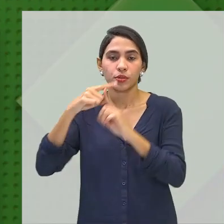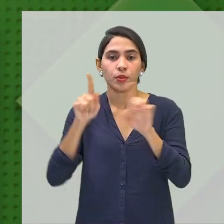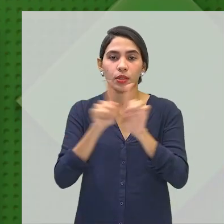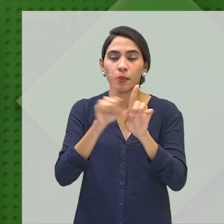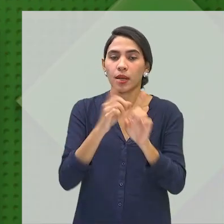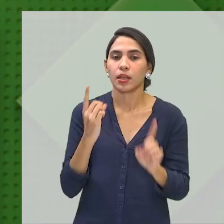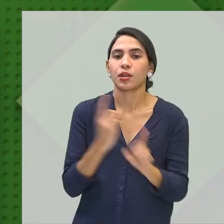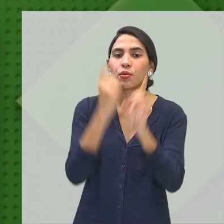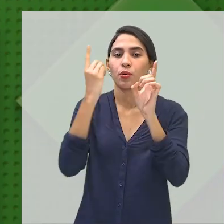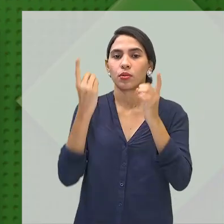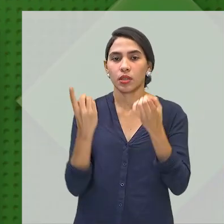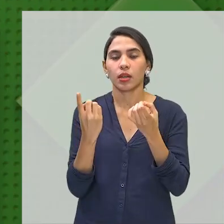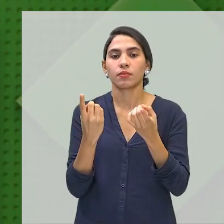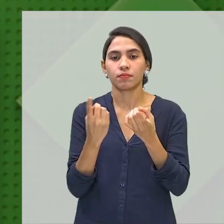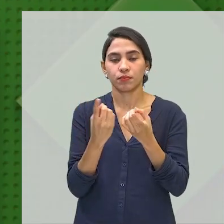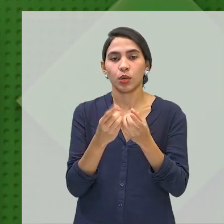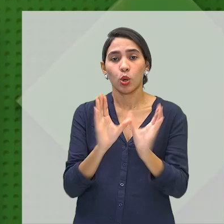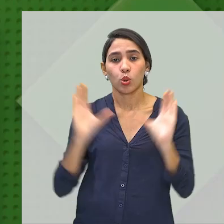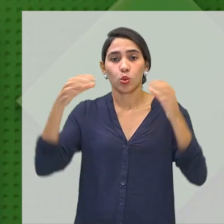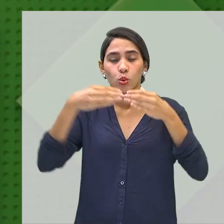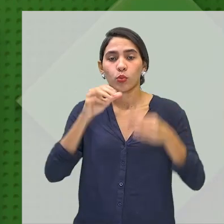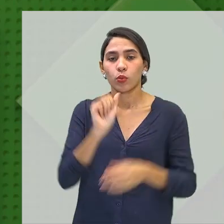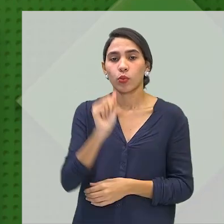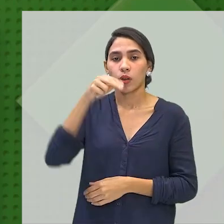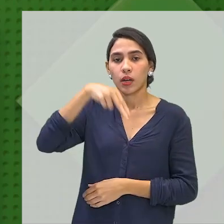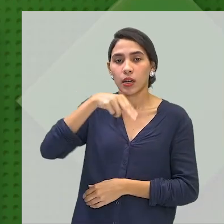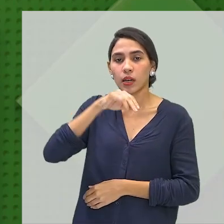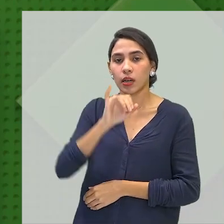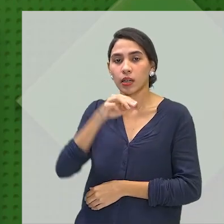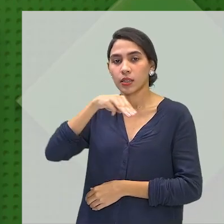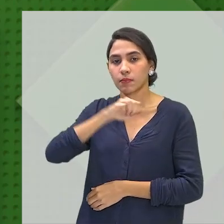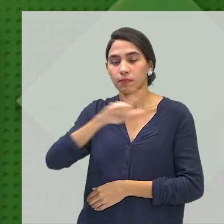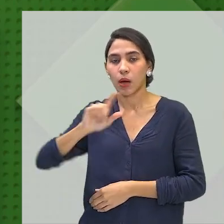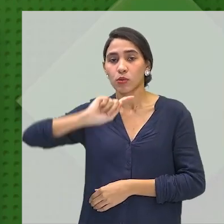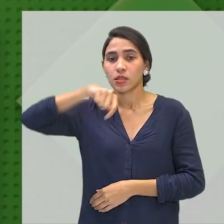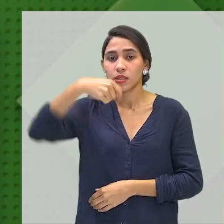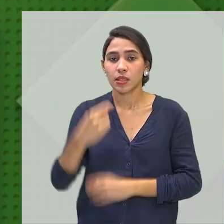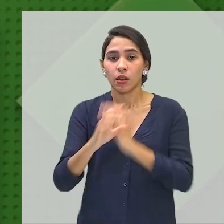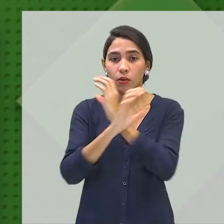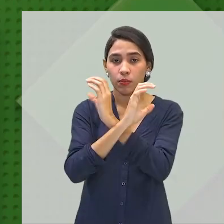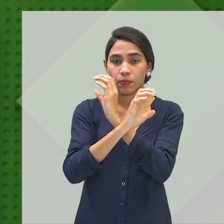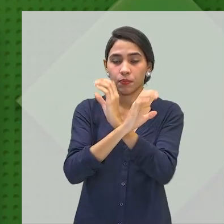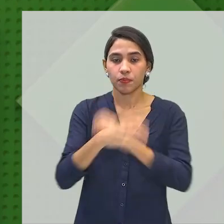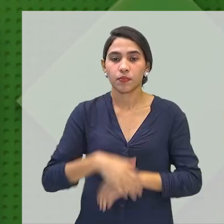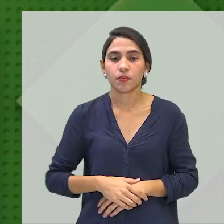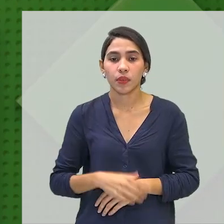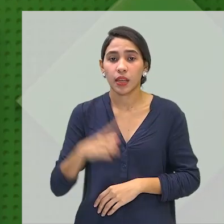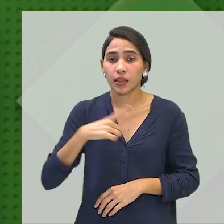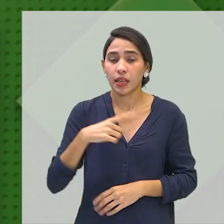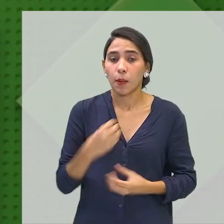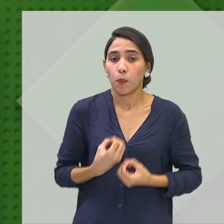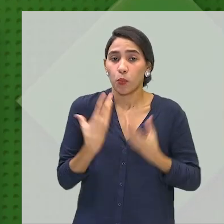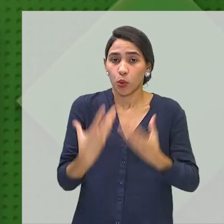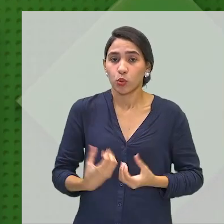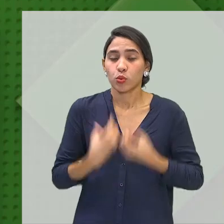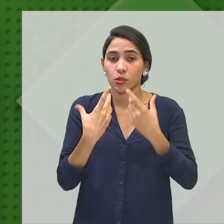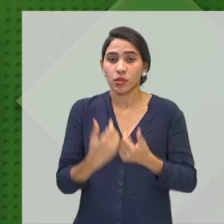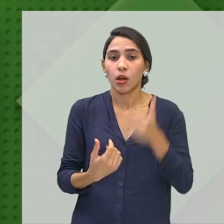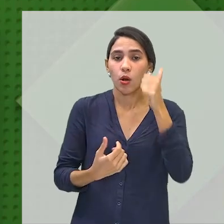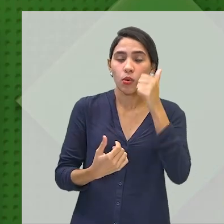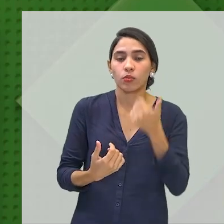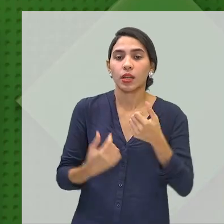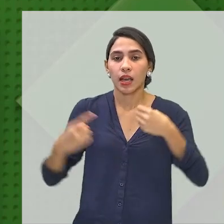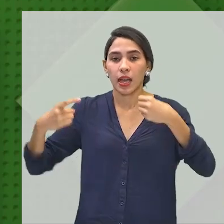possíveis de encontrar no reino animal. Na reprodução sexuada, a gente vai ter a união dos gametas, certo? A gente vai ter o gameta masculino e o